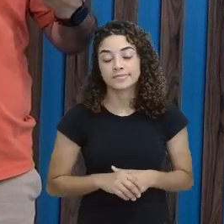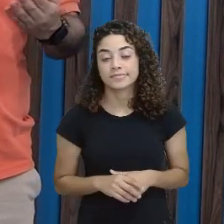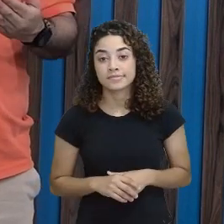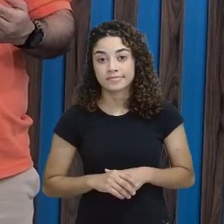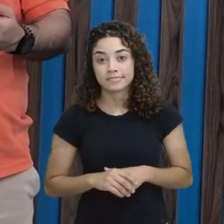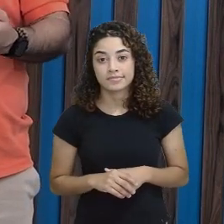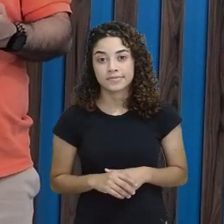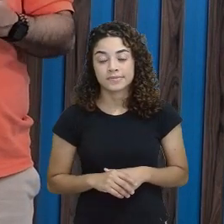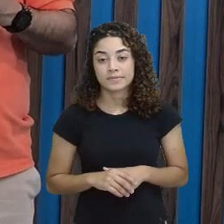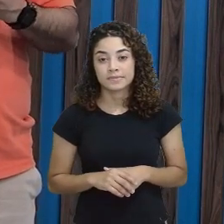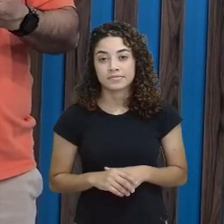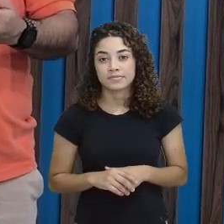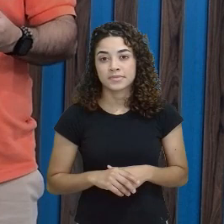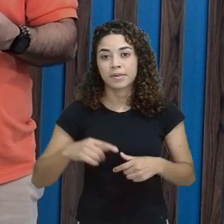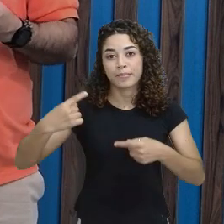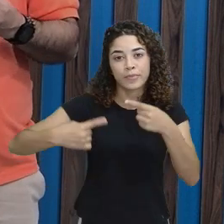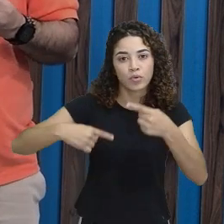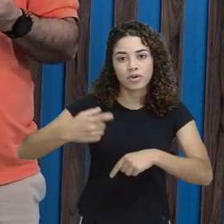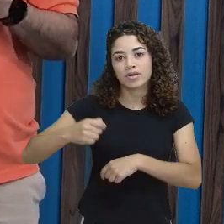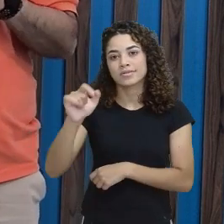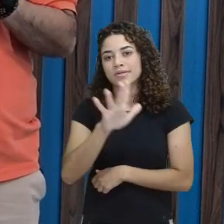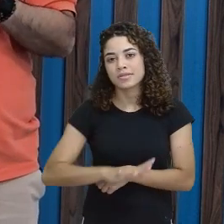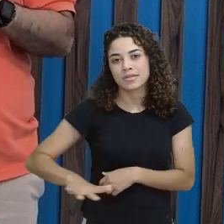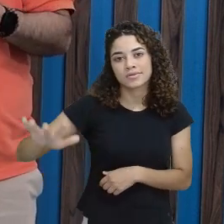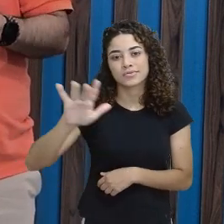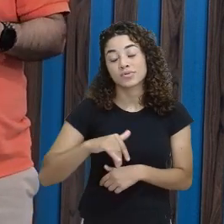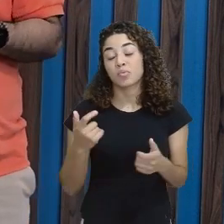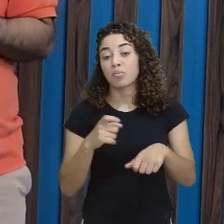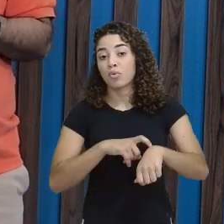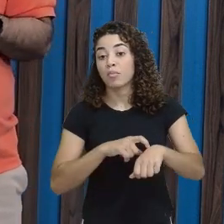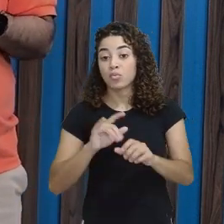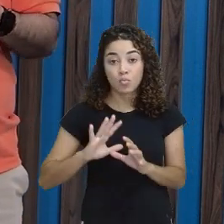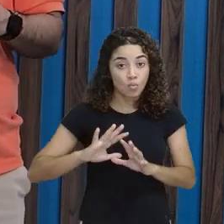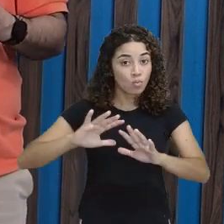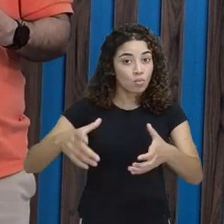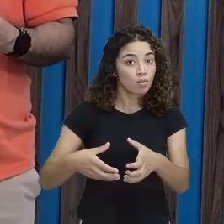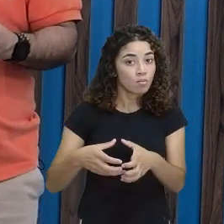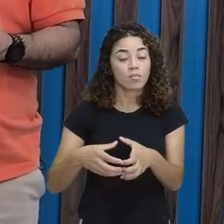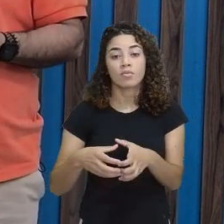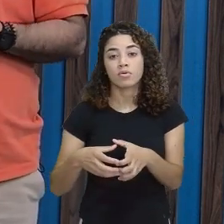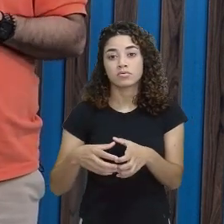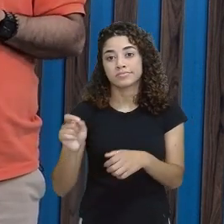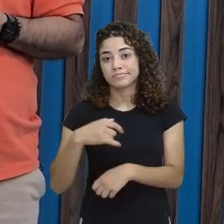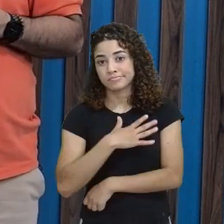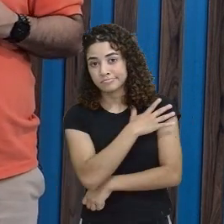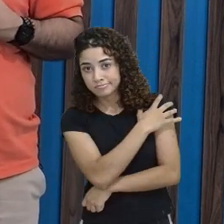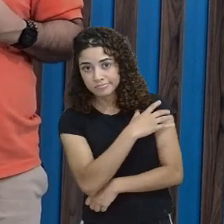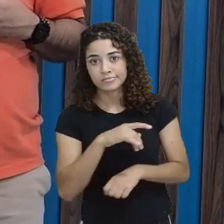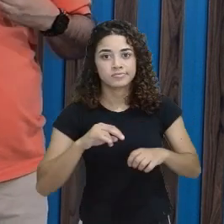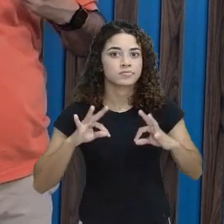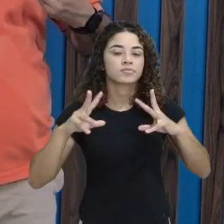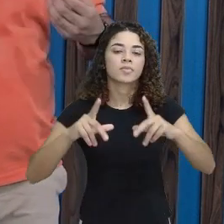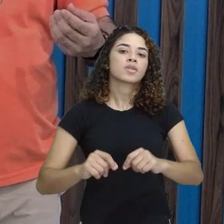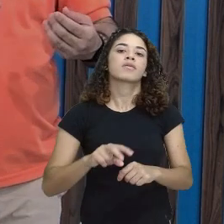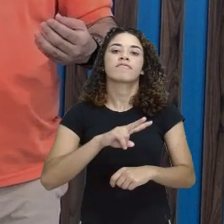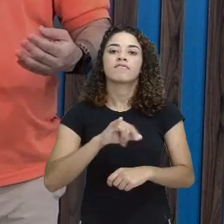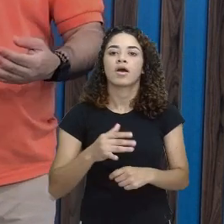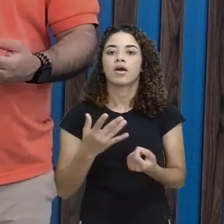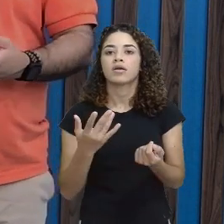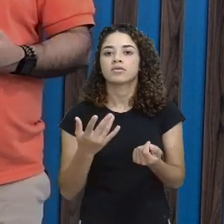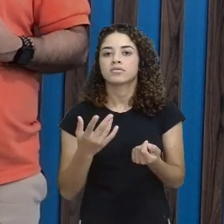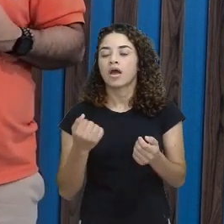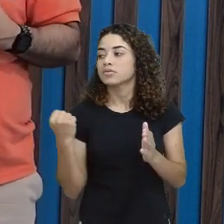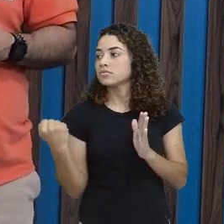à política nacional, onde esse grupo, né, o grupo dos militares, ele vai ferir